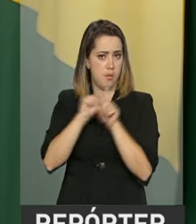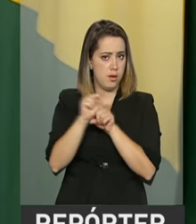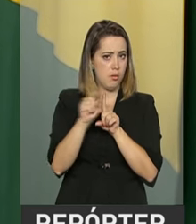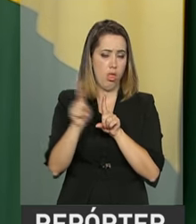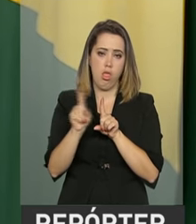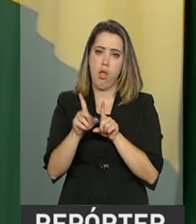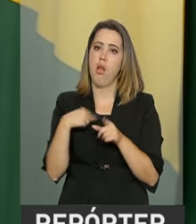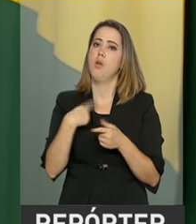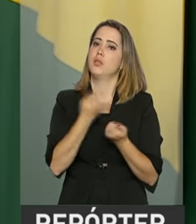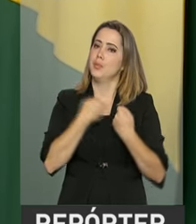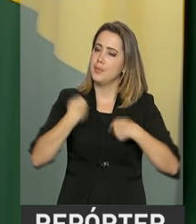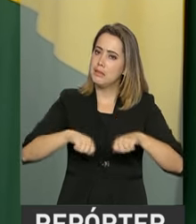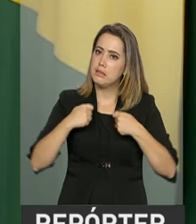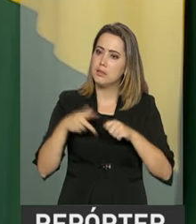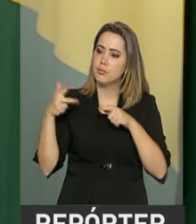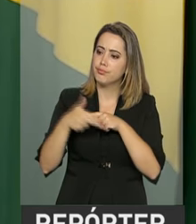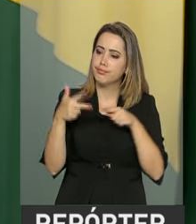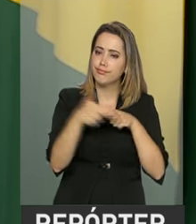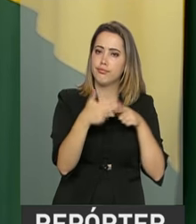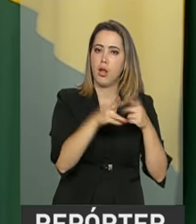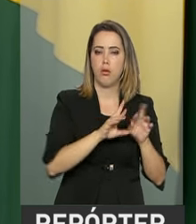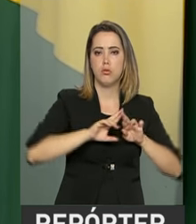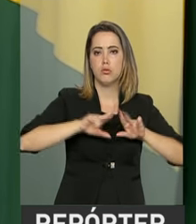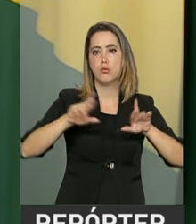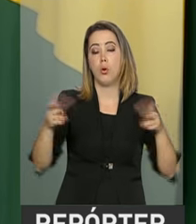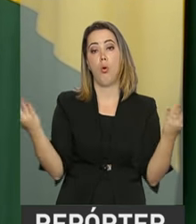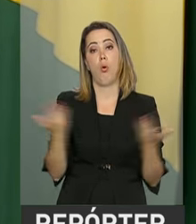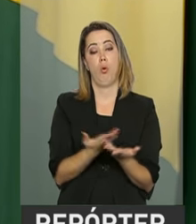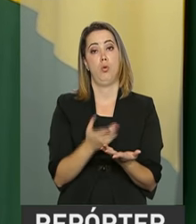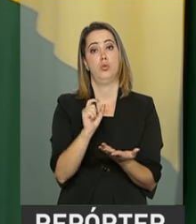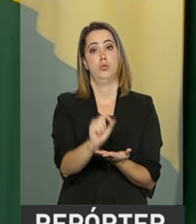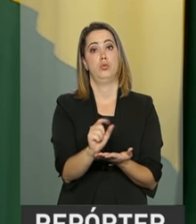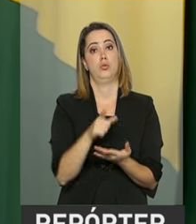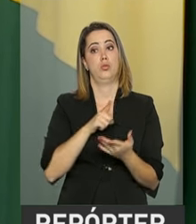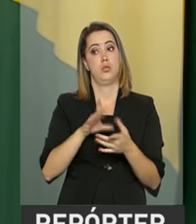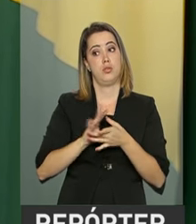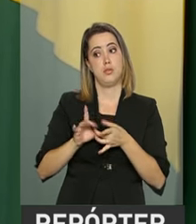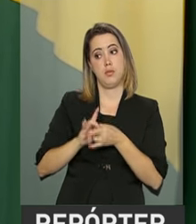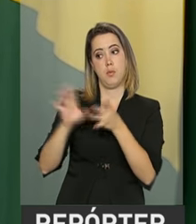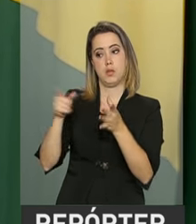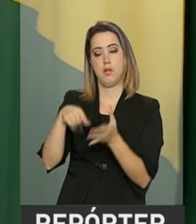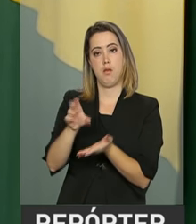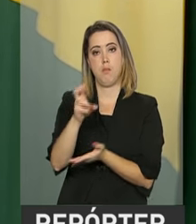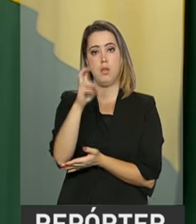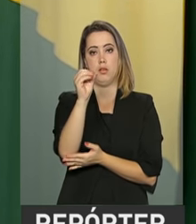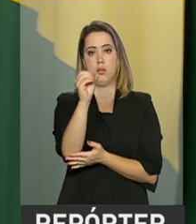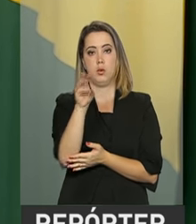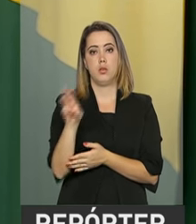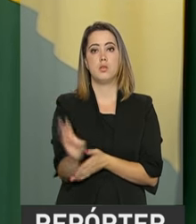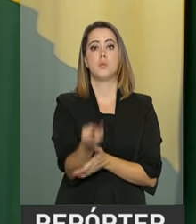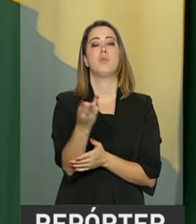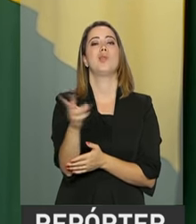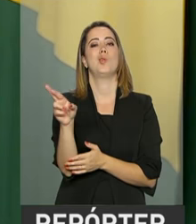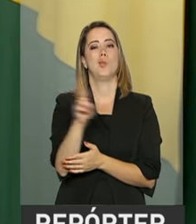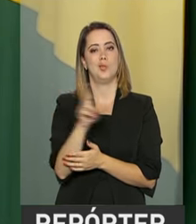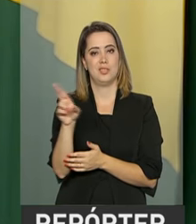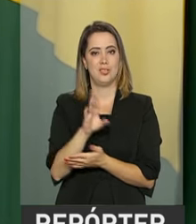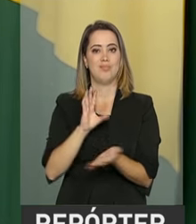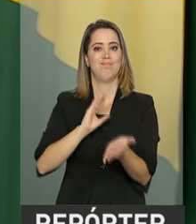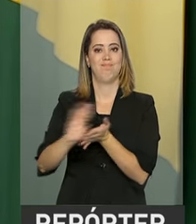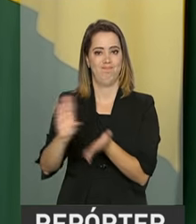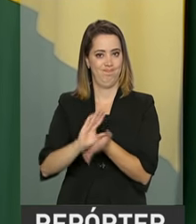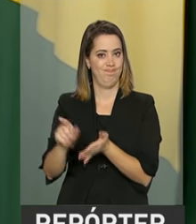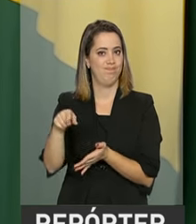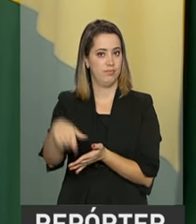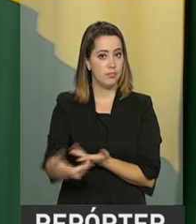dos cortes, os mais variados, hoje estamos liberando quase 500 milhões, mas quero registrar